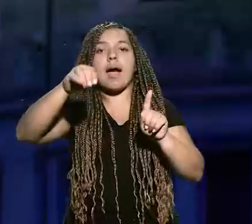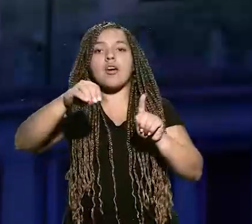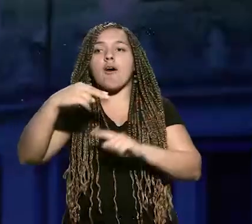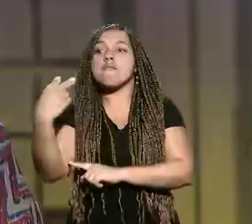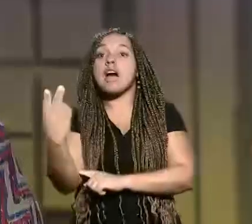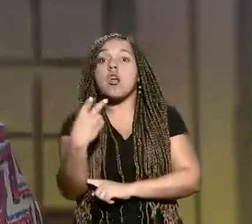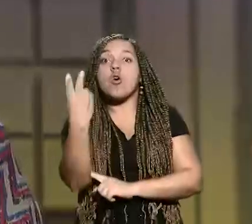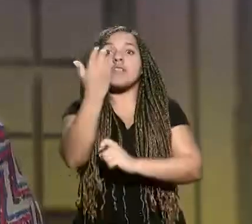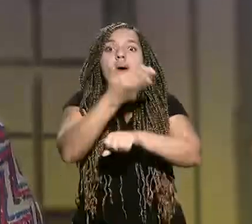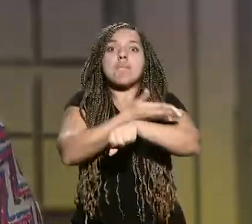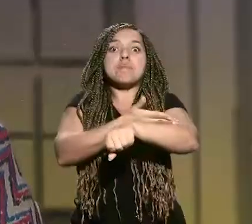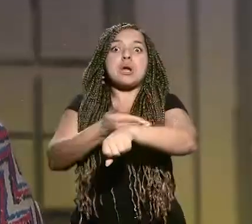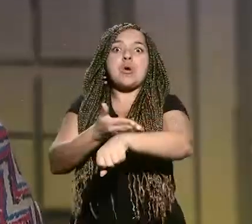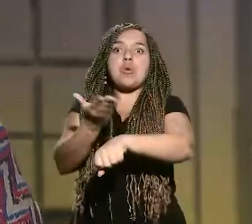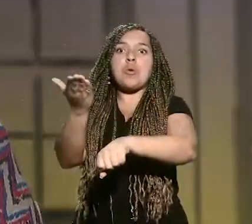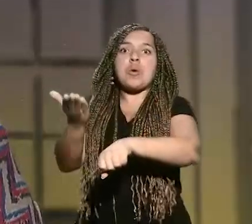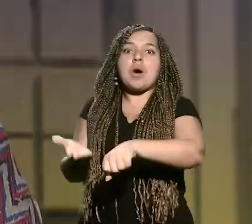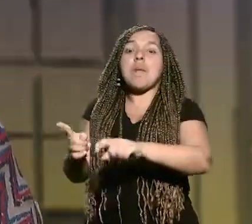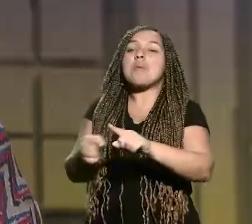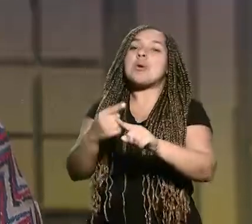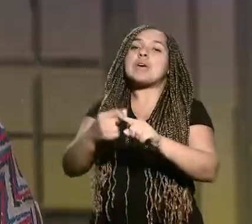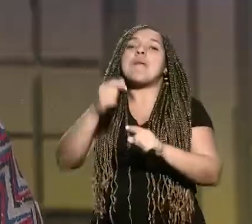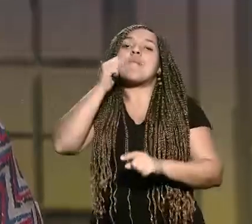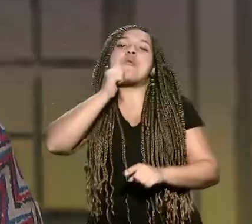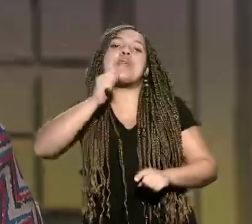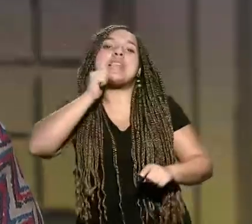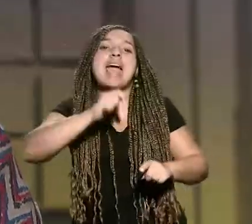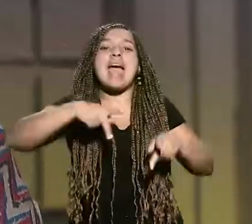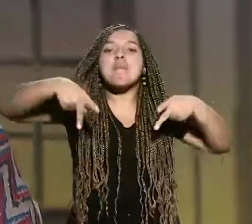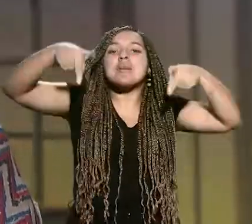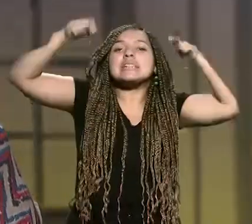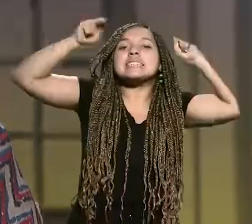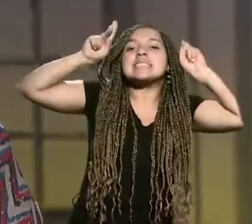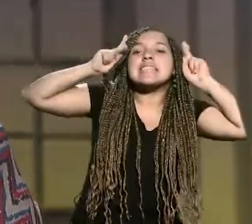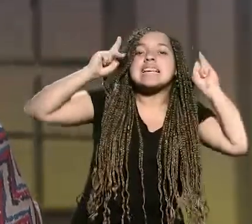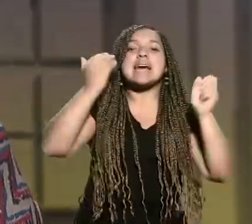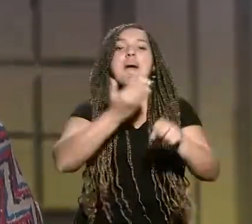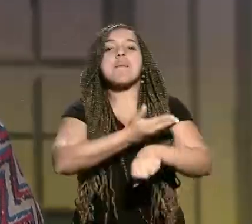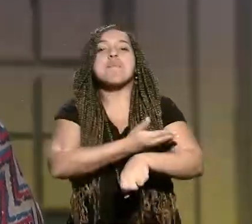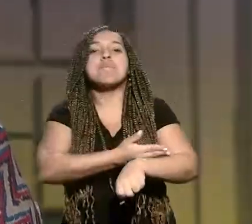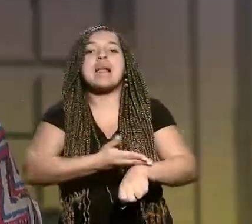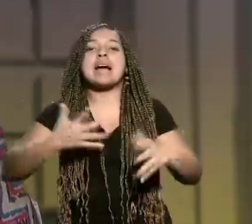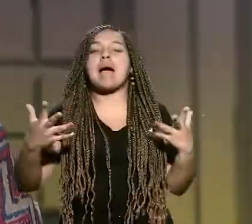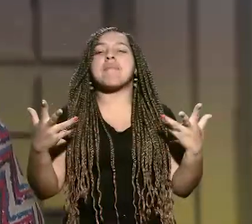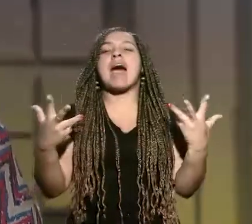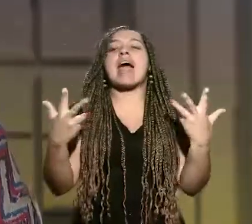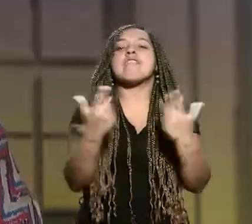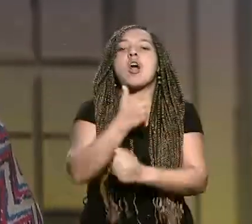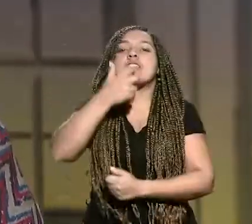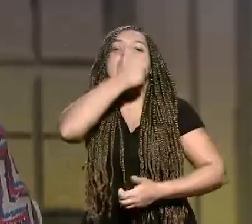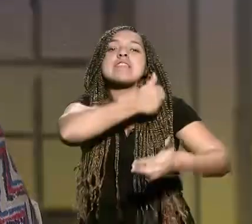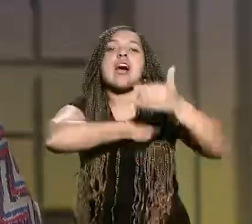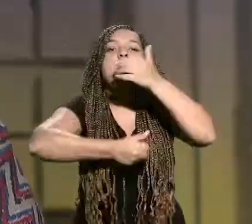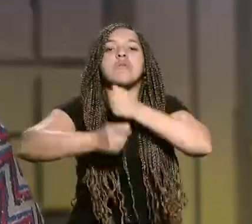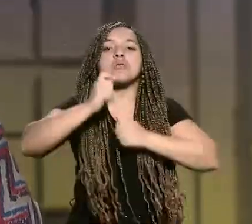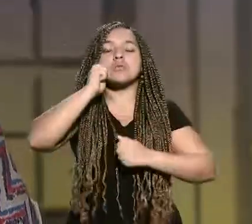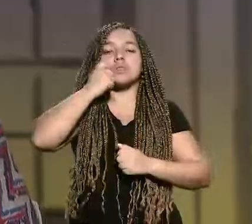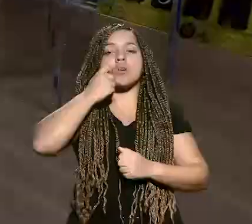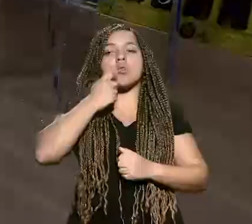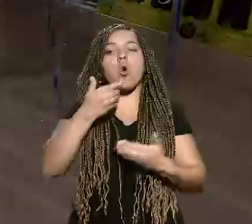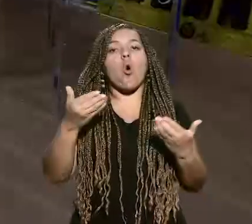aí, em que torna os nossos corpos de segunda categoria. Fala um pouquinho dessa